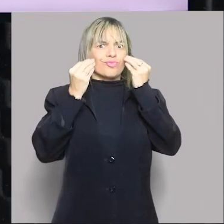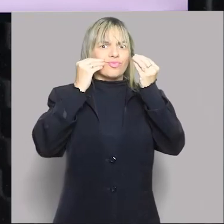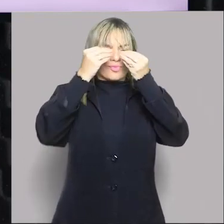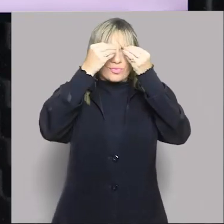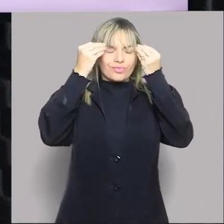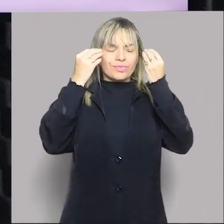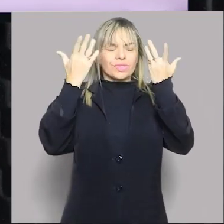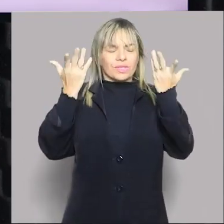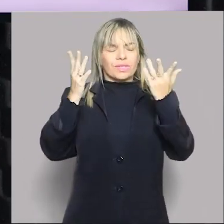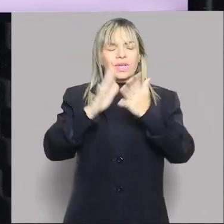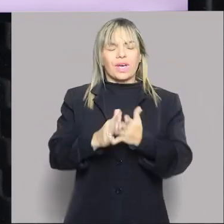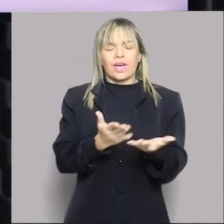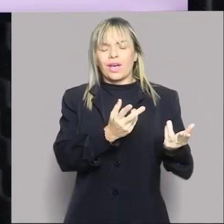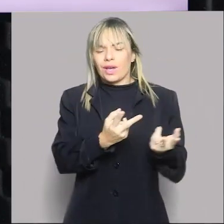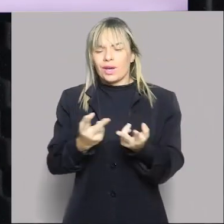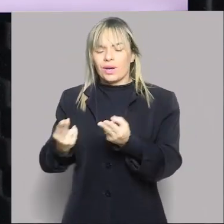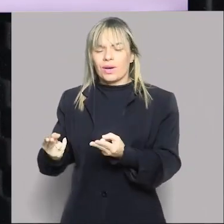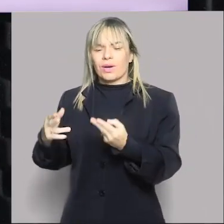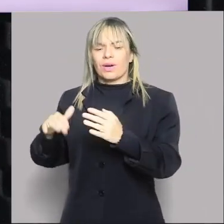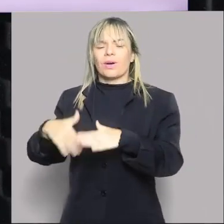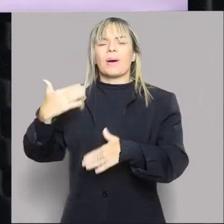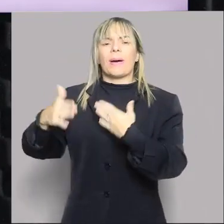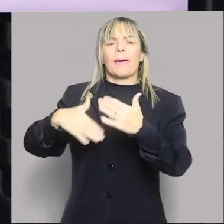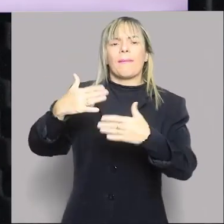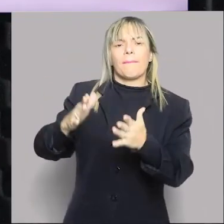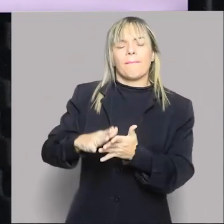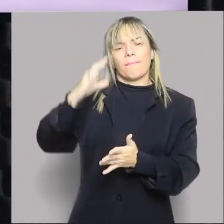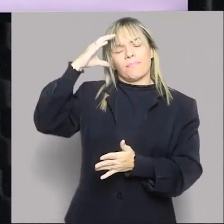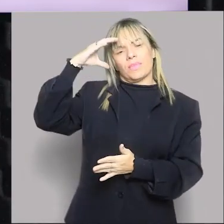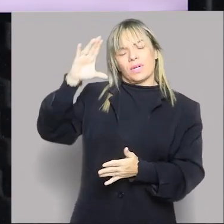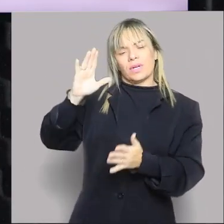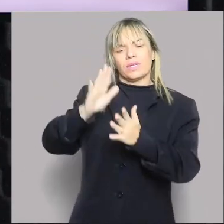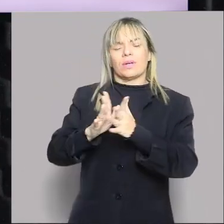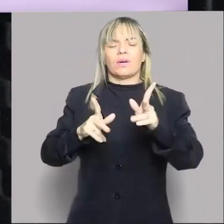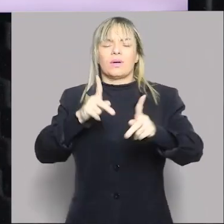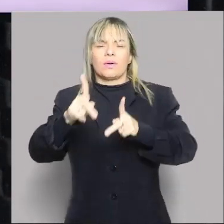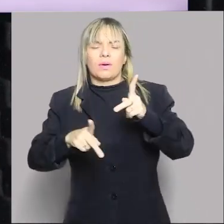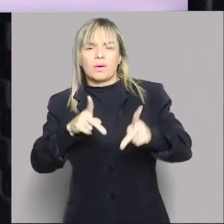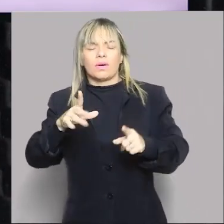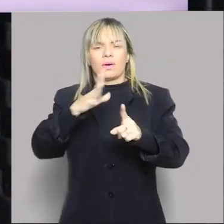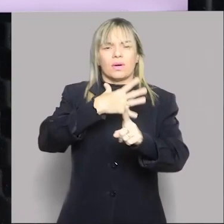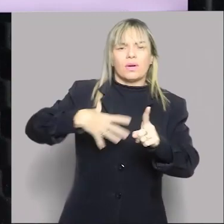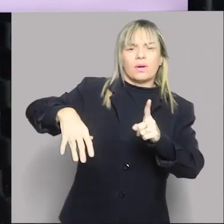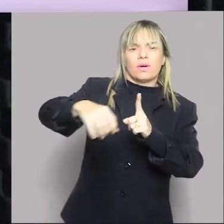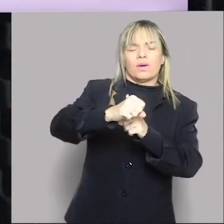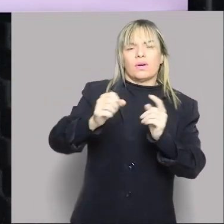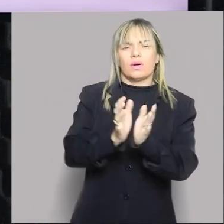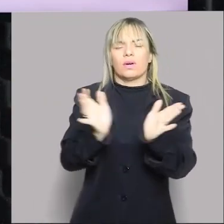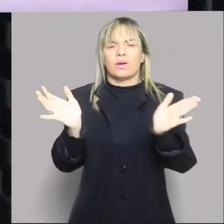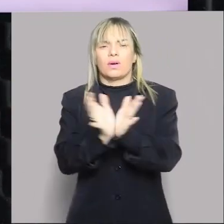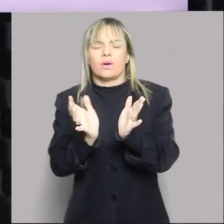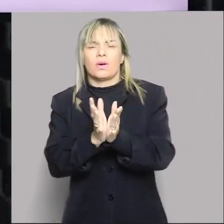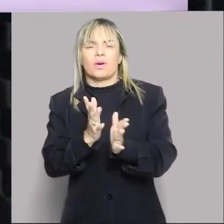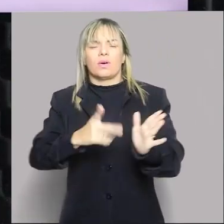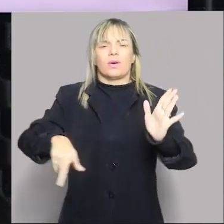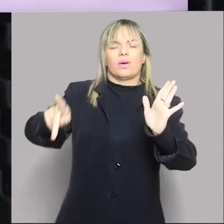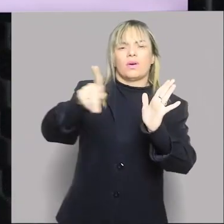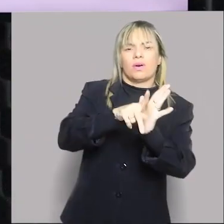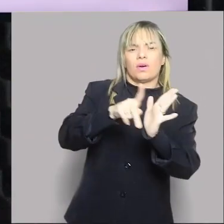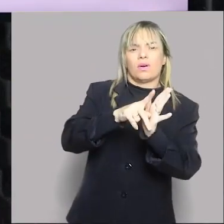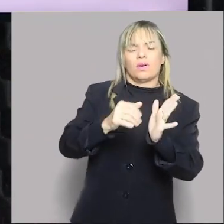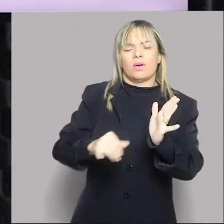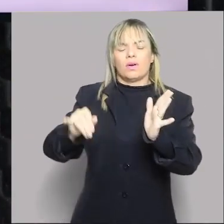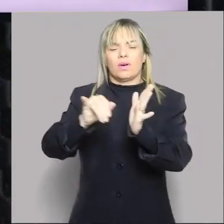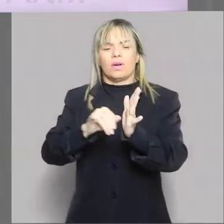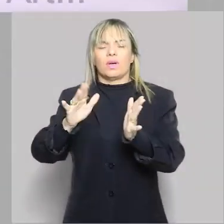mesmo processo. Então, cada processo cultural, cada civilização, cada grupo tem sua própria identidade e a pintura faz